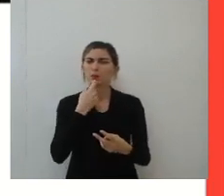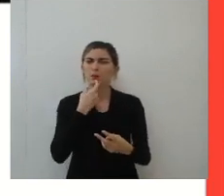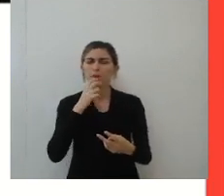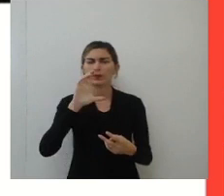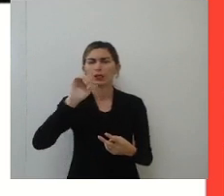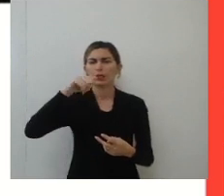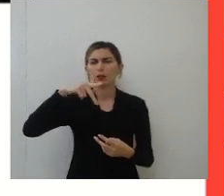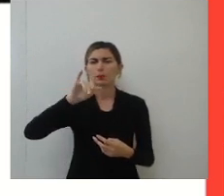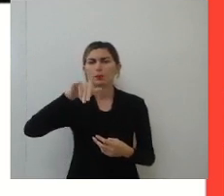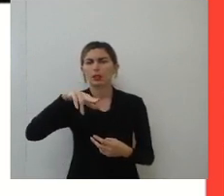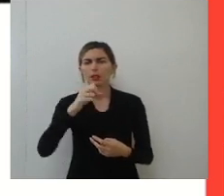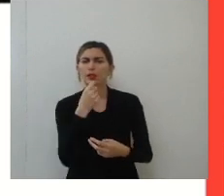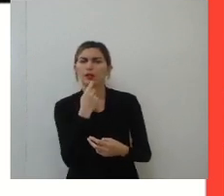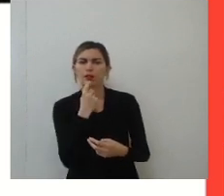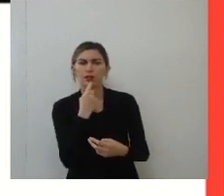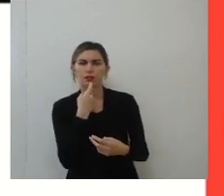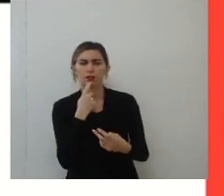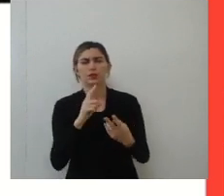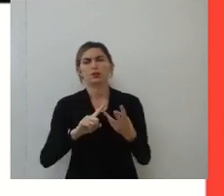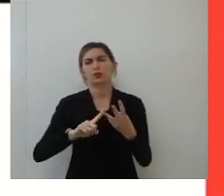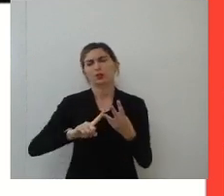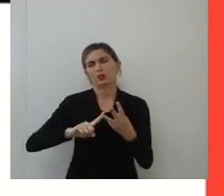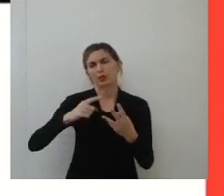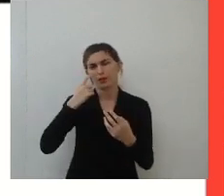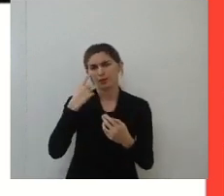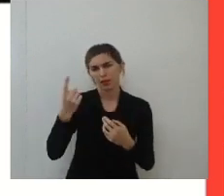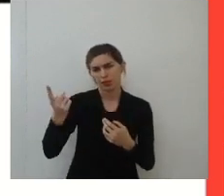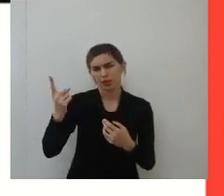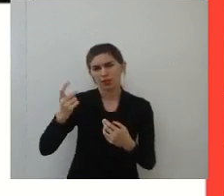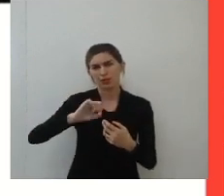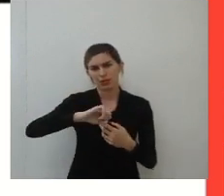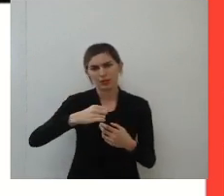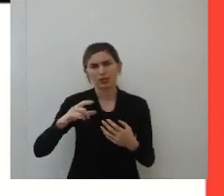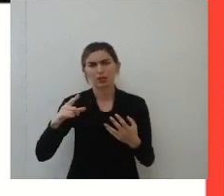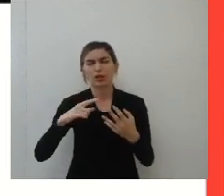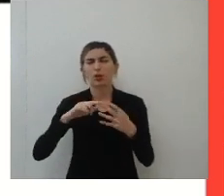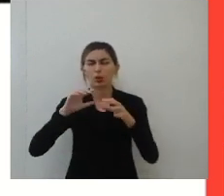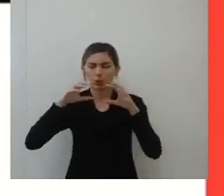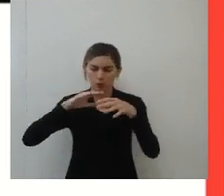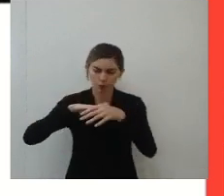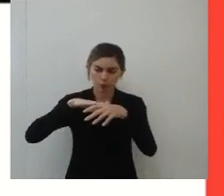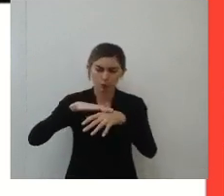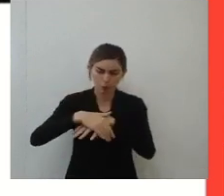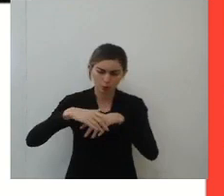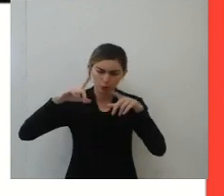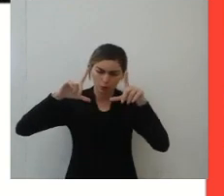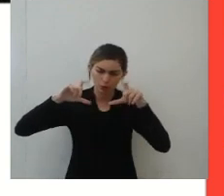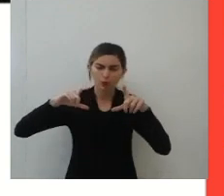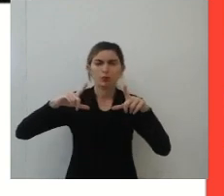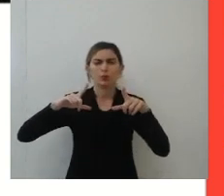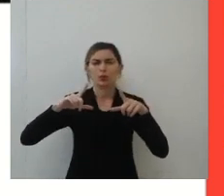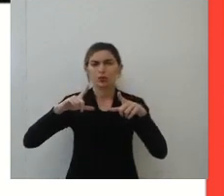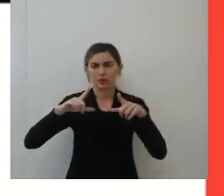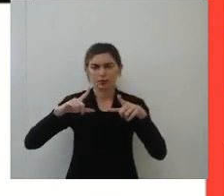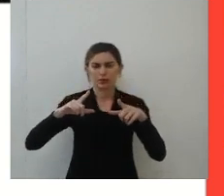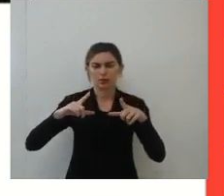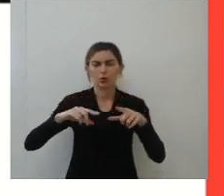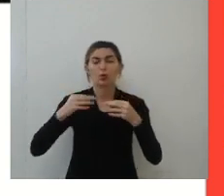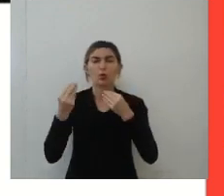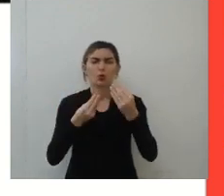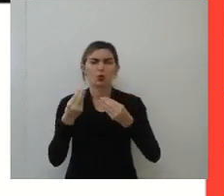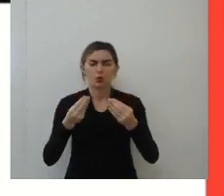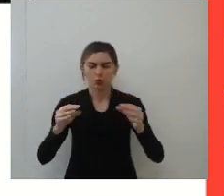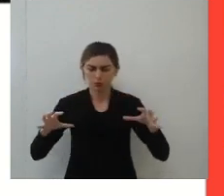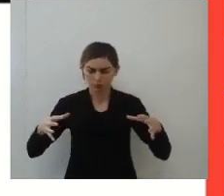esses pontinhos iluminados? Essa é uma imagem de satélite retirada à noite. Milton Santos classifica essas imagens como